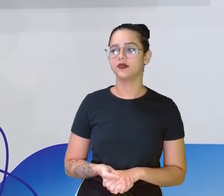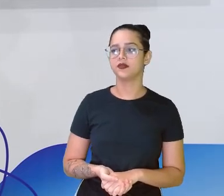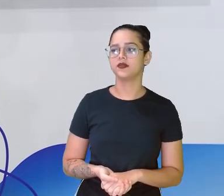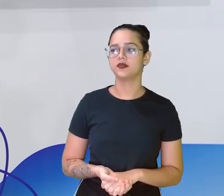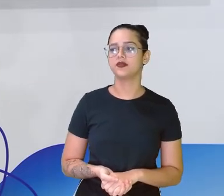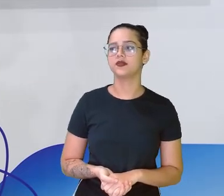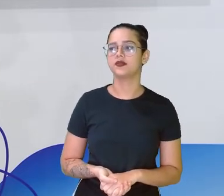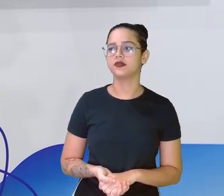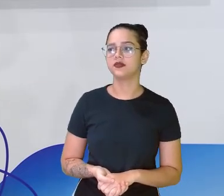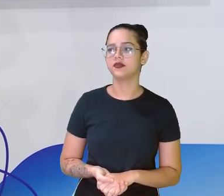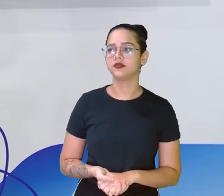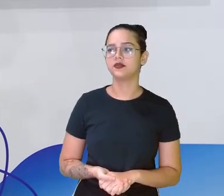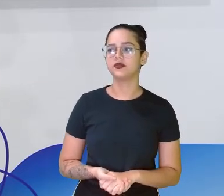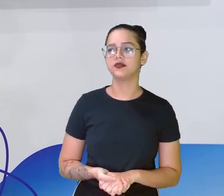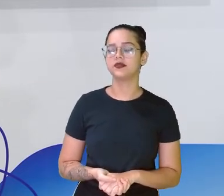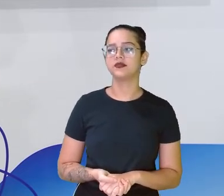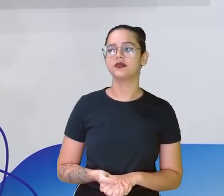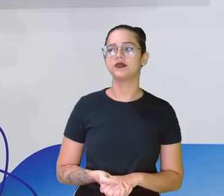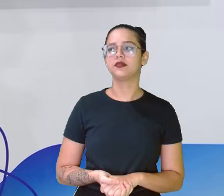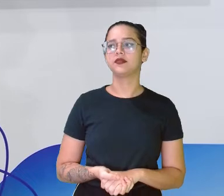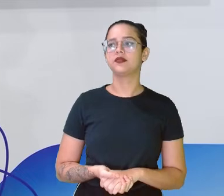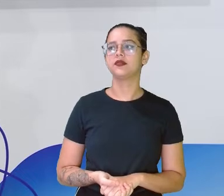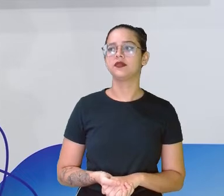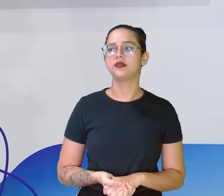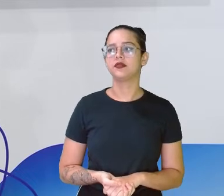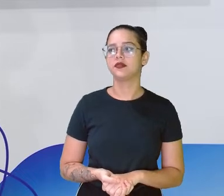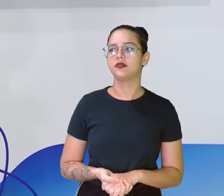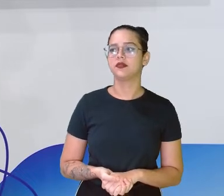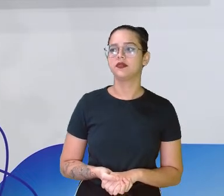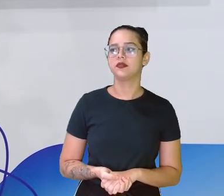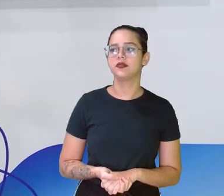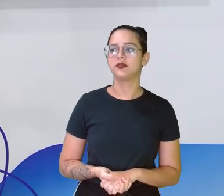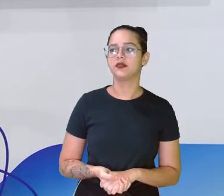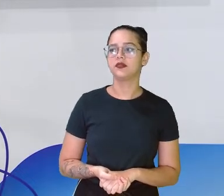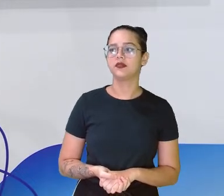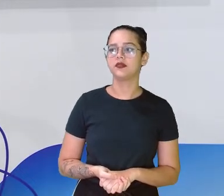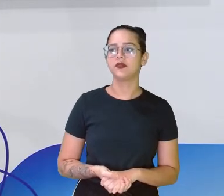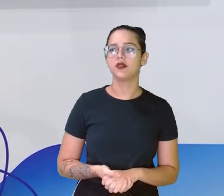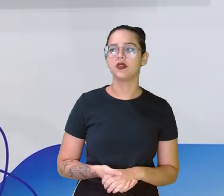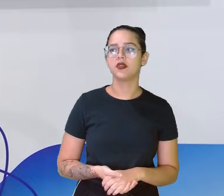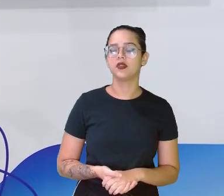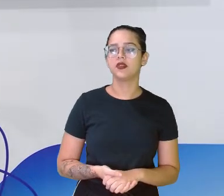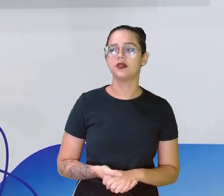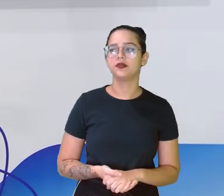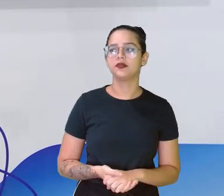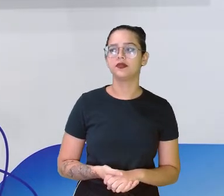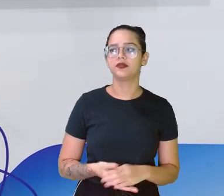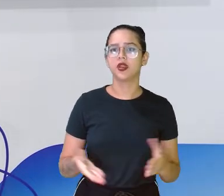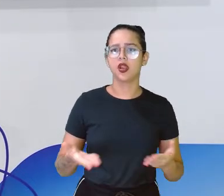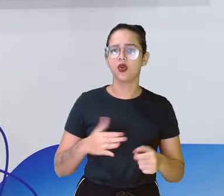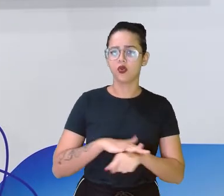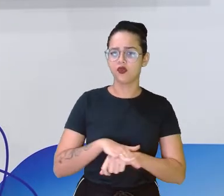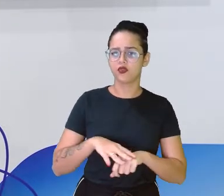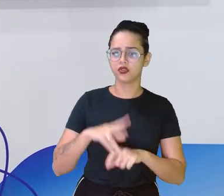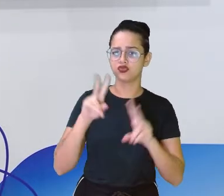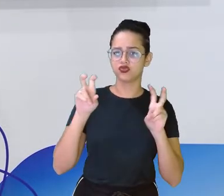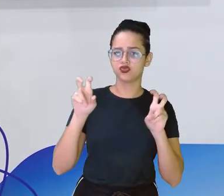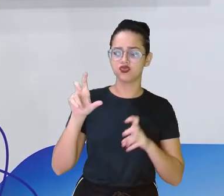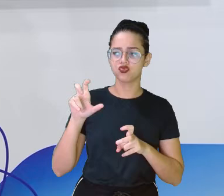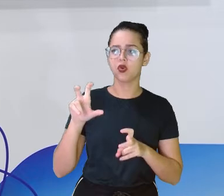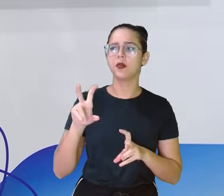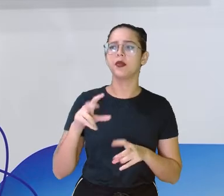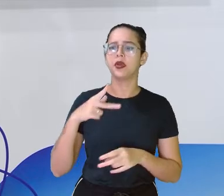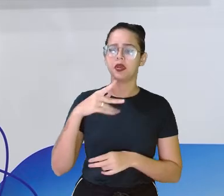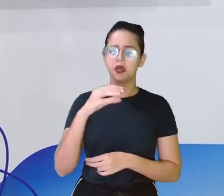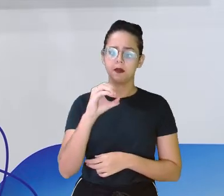passador. Opa, próxima imagem. Opa, vamos conversar sobre os poliedros.